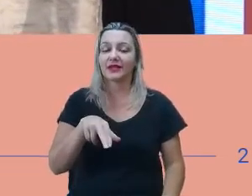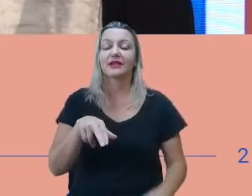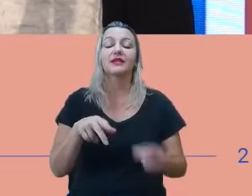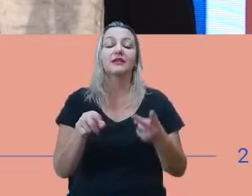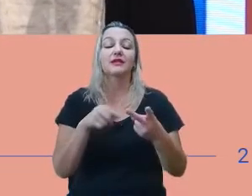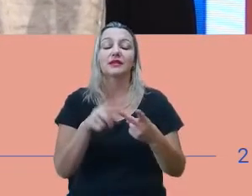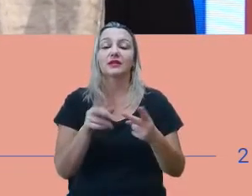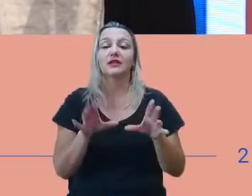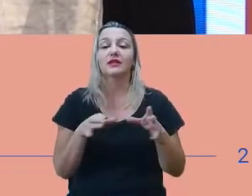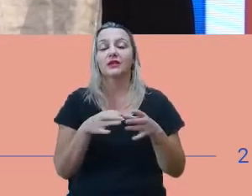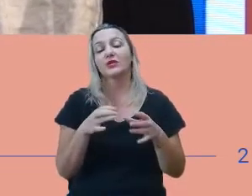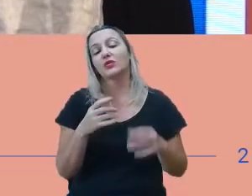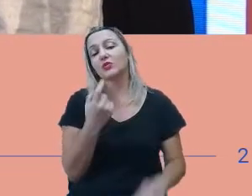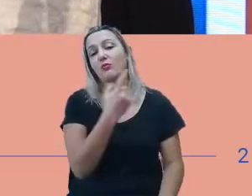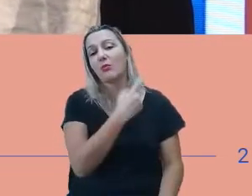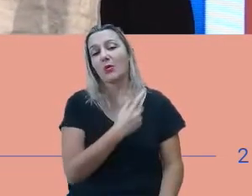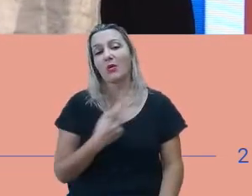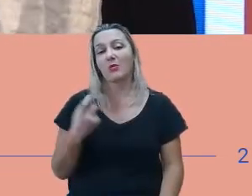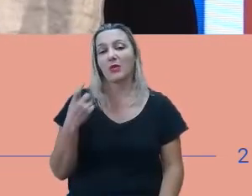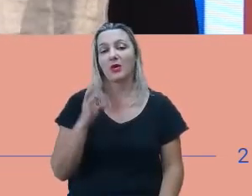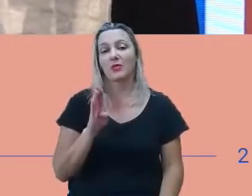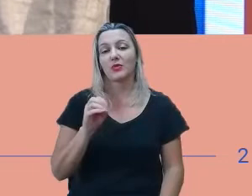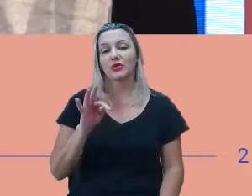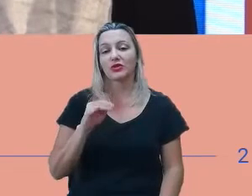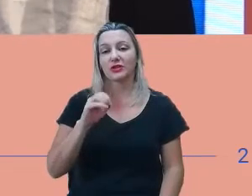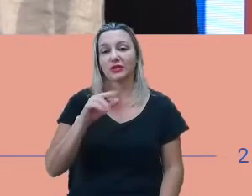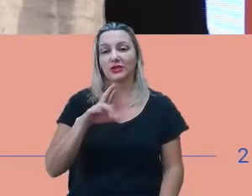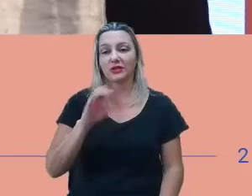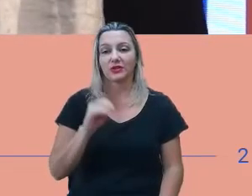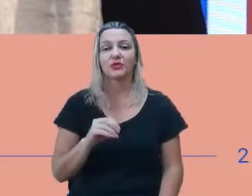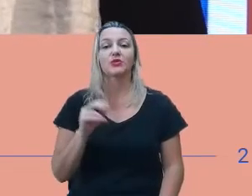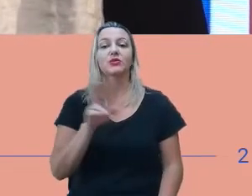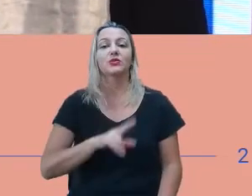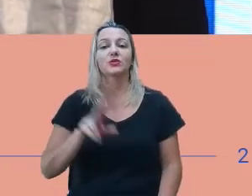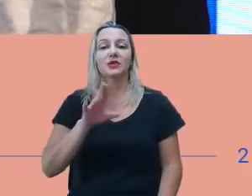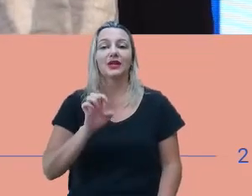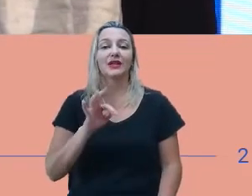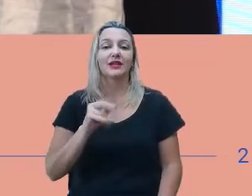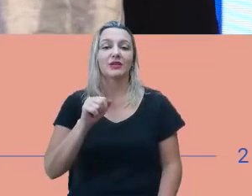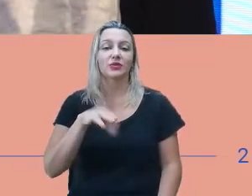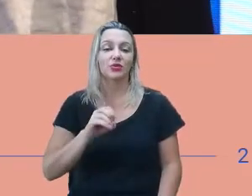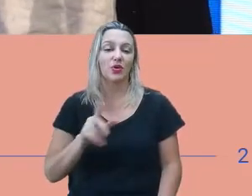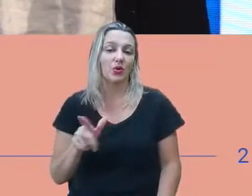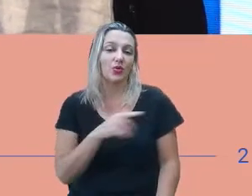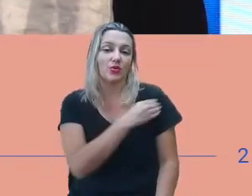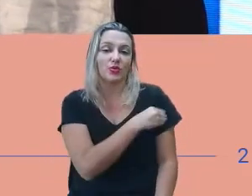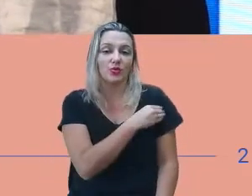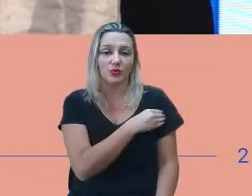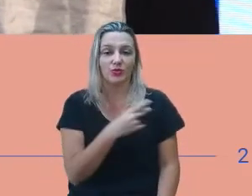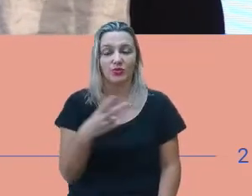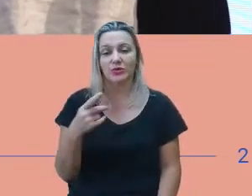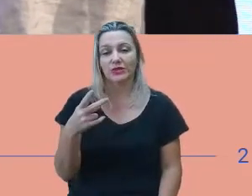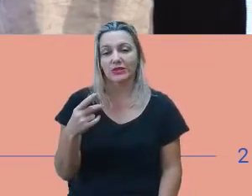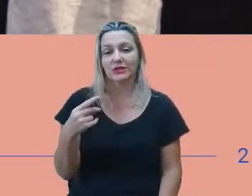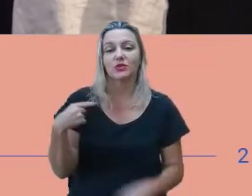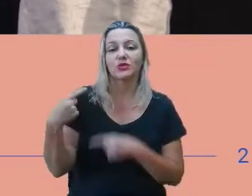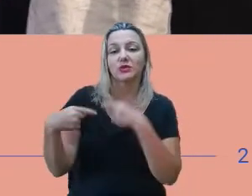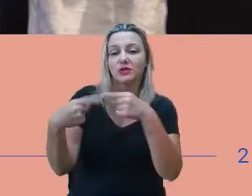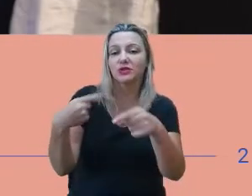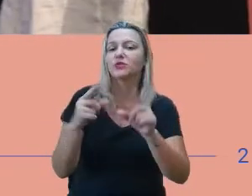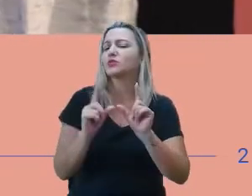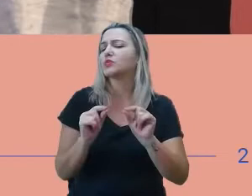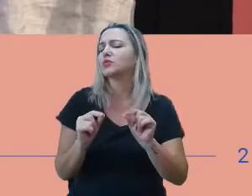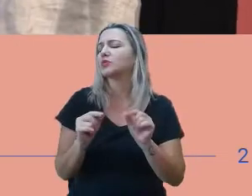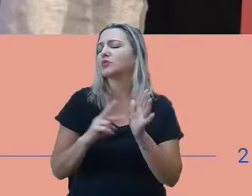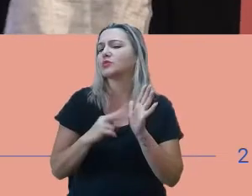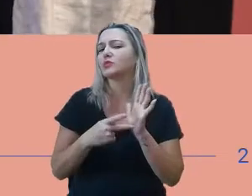utilizar etanol de segunda geração na produção de perfumes o etanol de segunda geração é aquele etanol